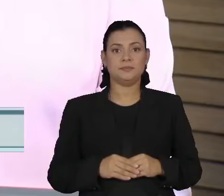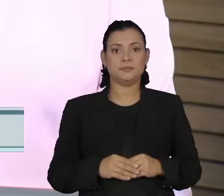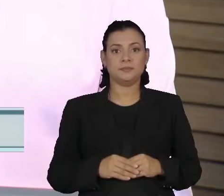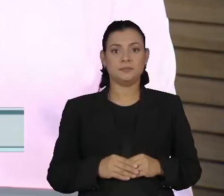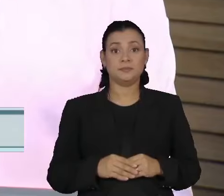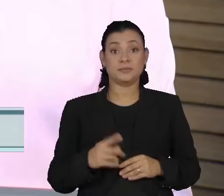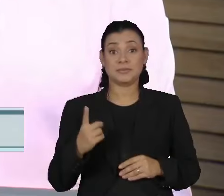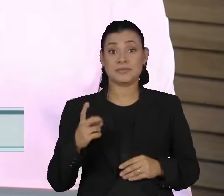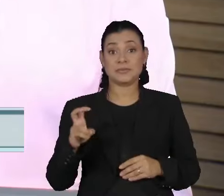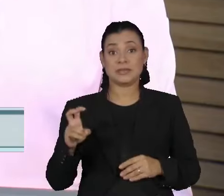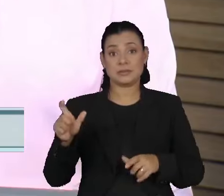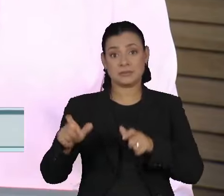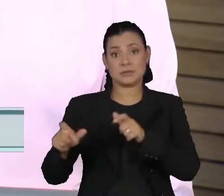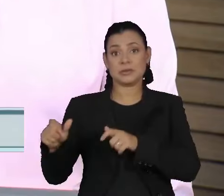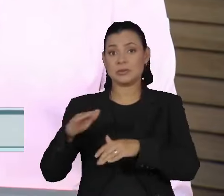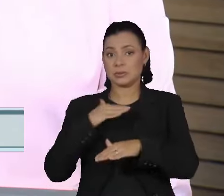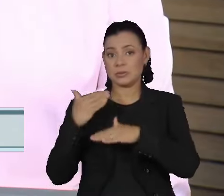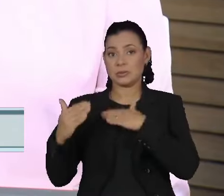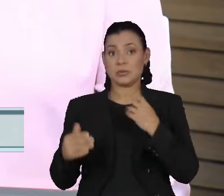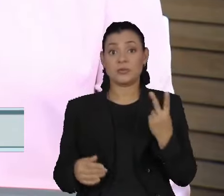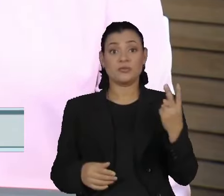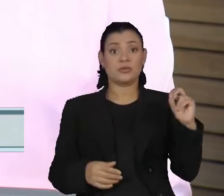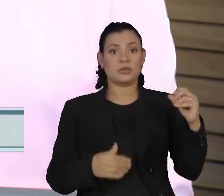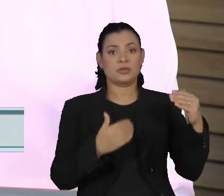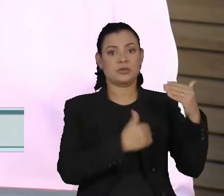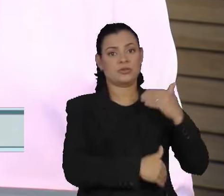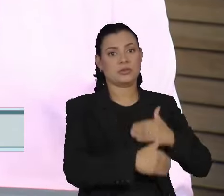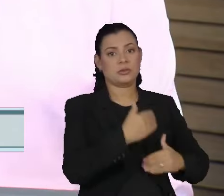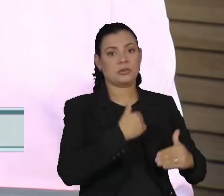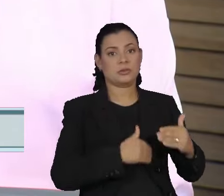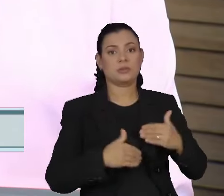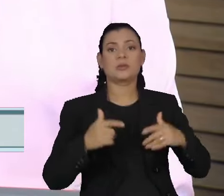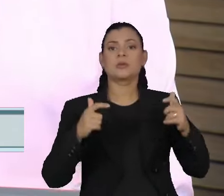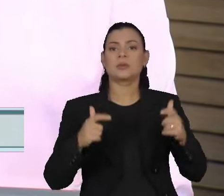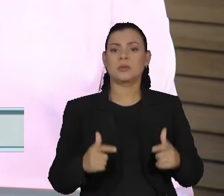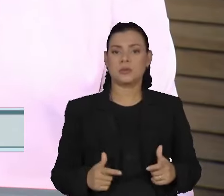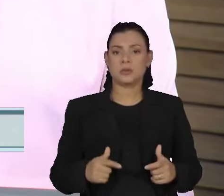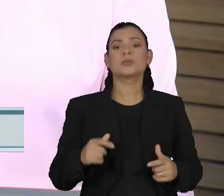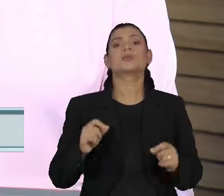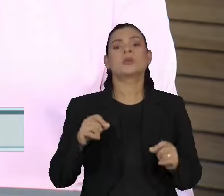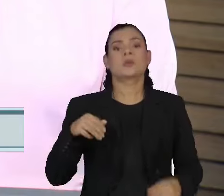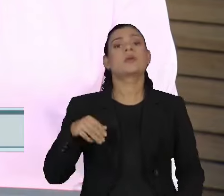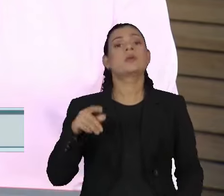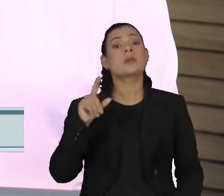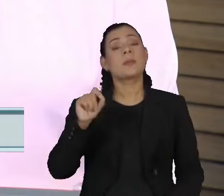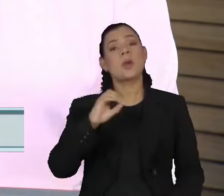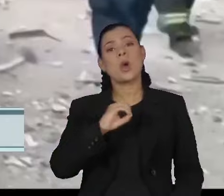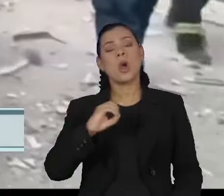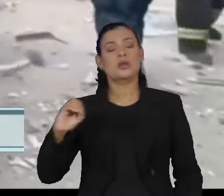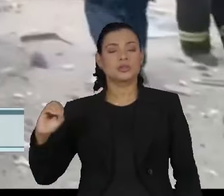15 pessoas morreram e 20 ficaram feridas em Belgorod, no oeste da Rússia.